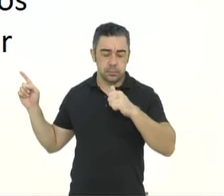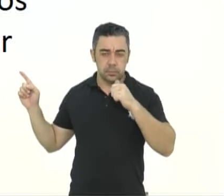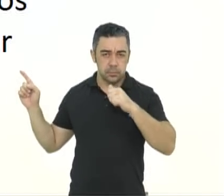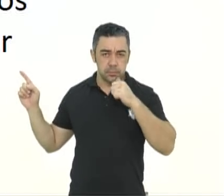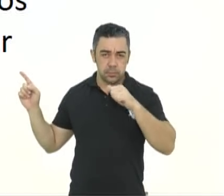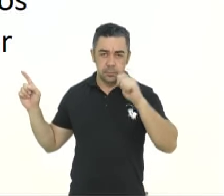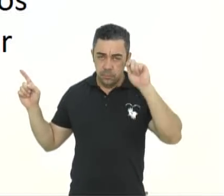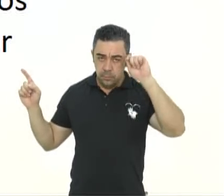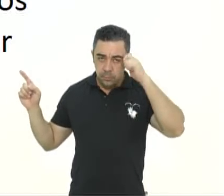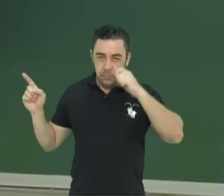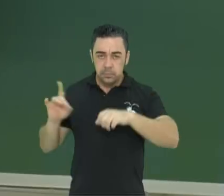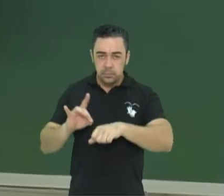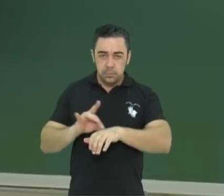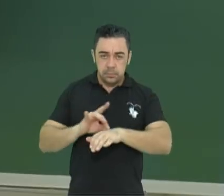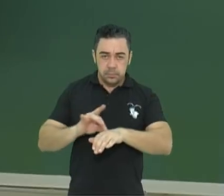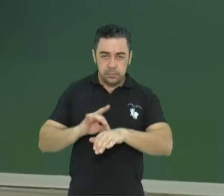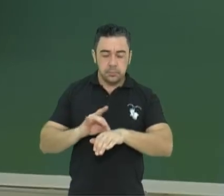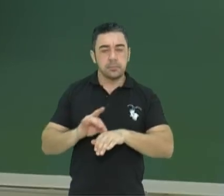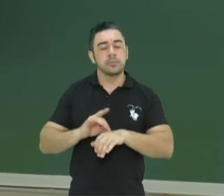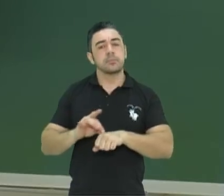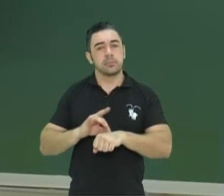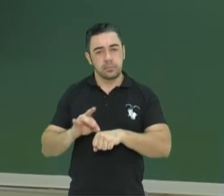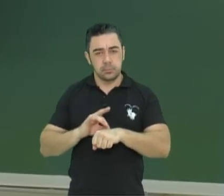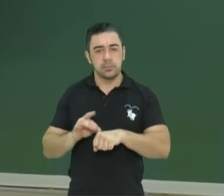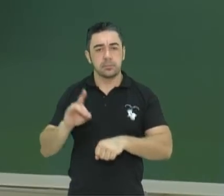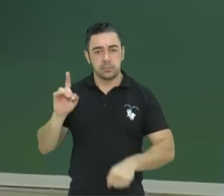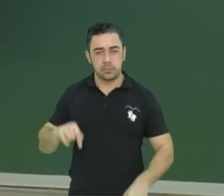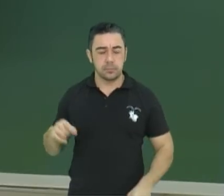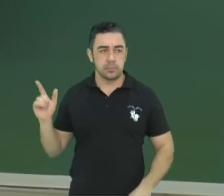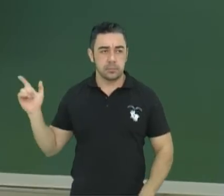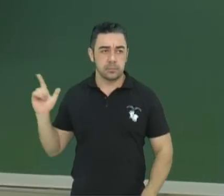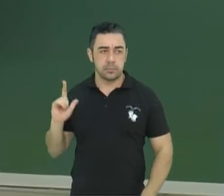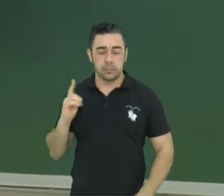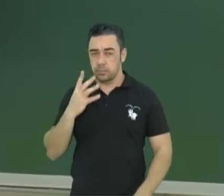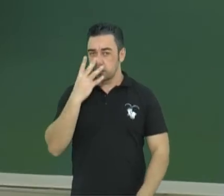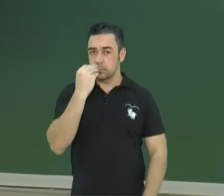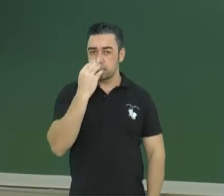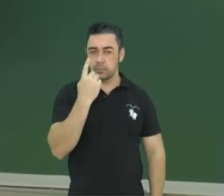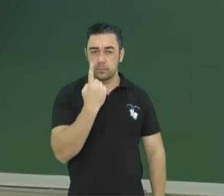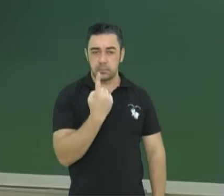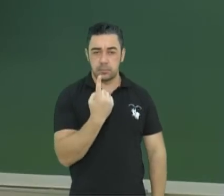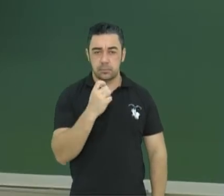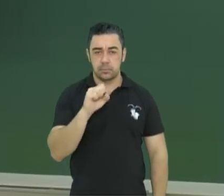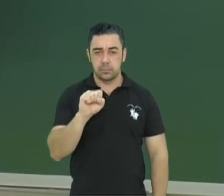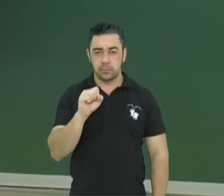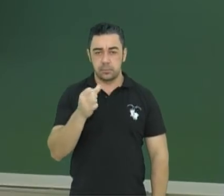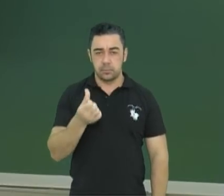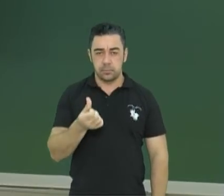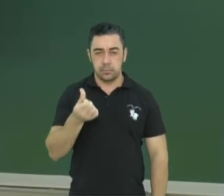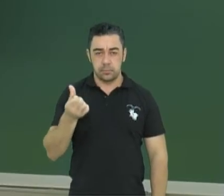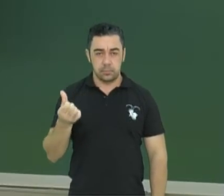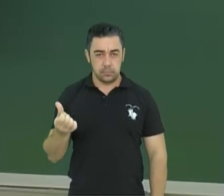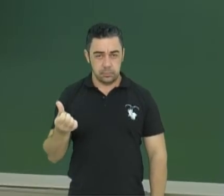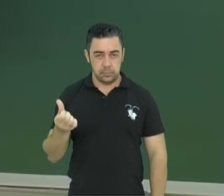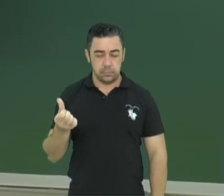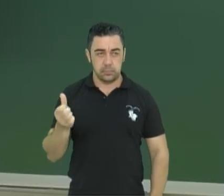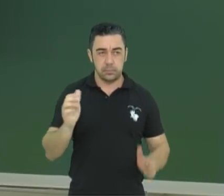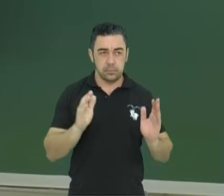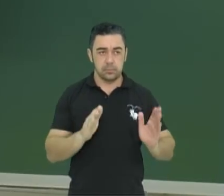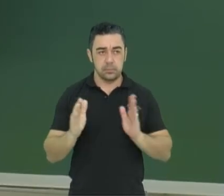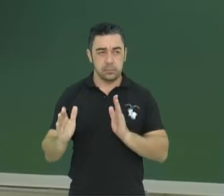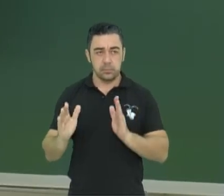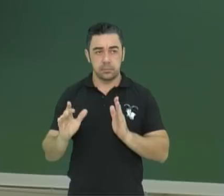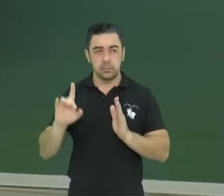negra brasileira, filha de africanos da Costa da Mina, e é uma fotografia de 1866. À direita do